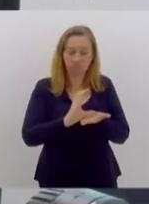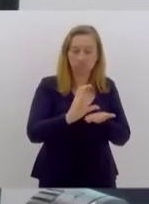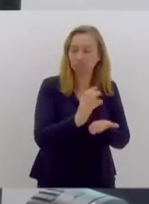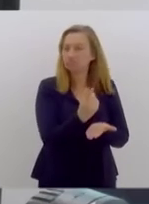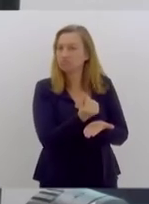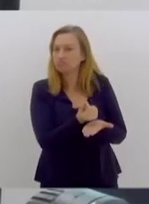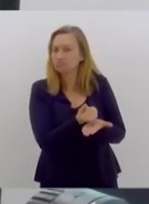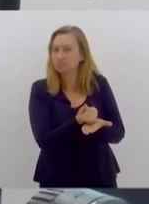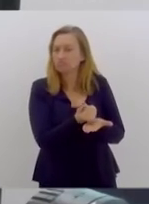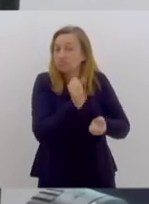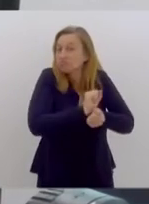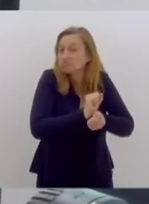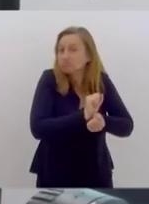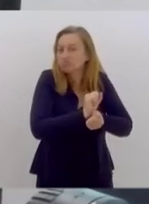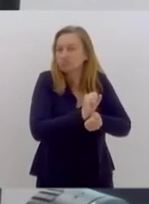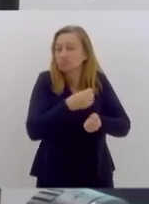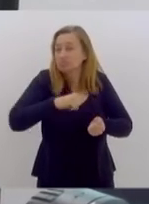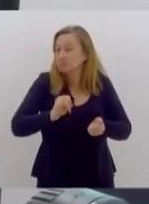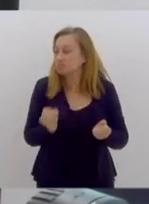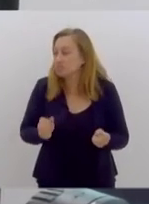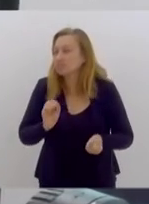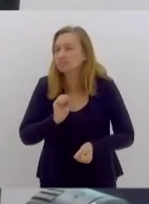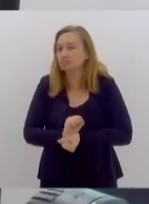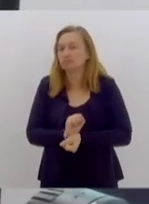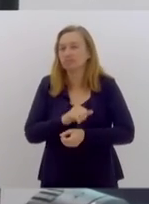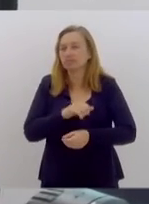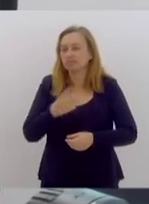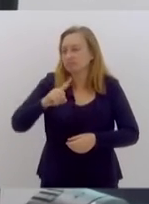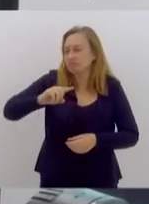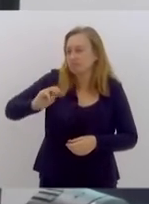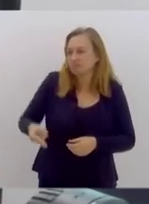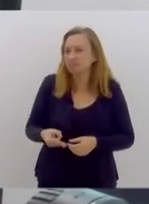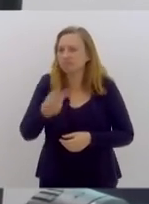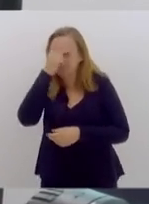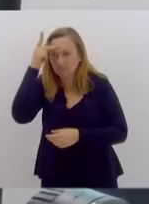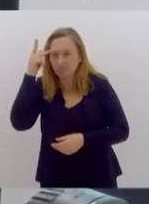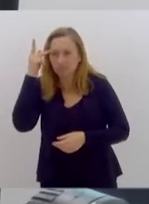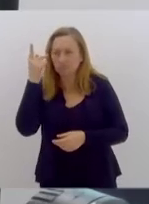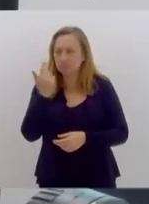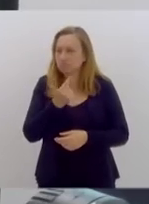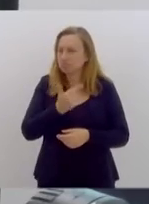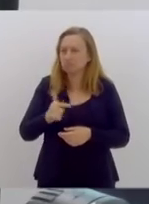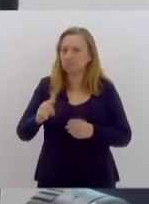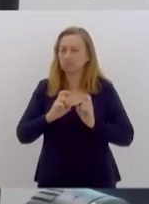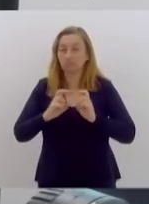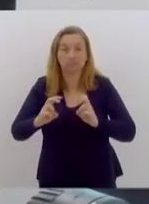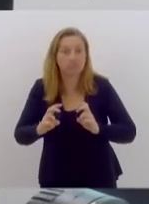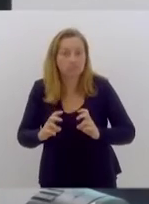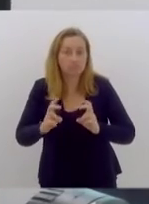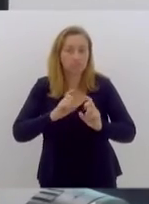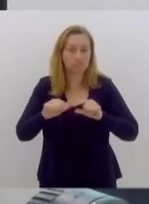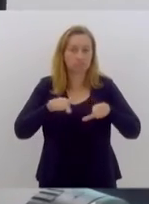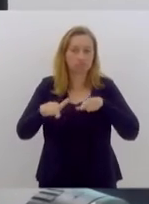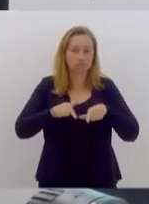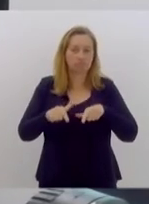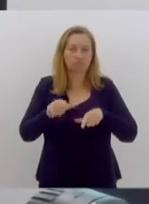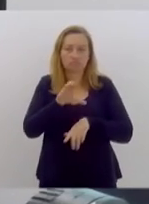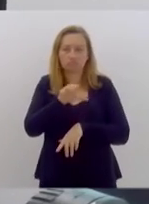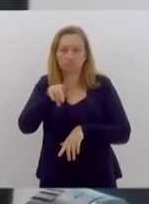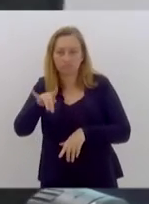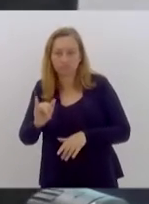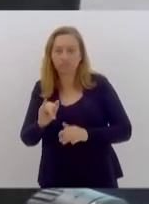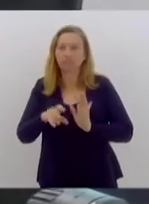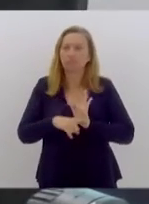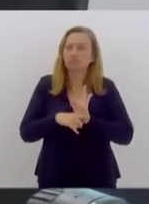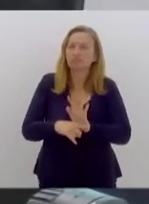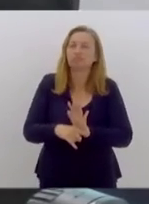e se parasse seriam milhões de brasileiros que iriam ficar sem o transporte Ferroviário e nesse sentido essa CP contribuiu